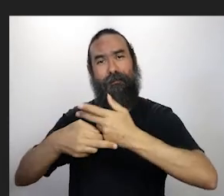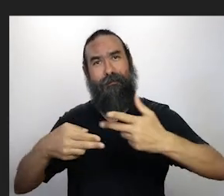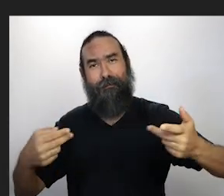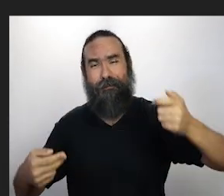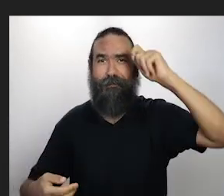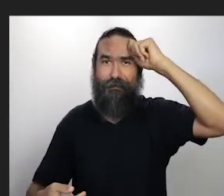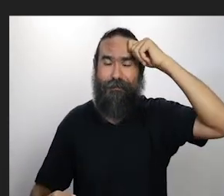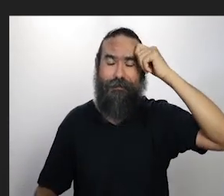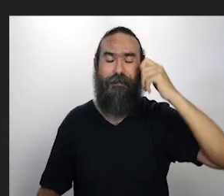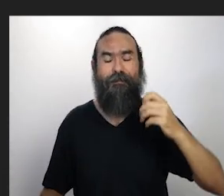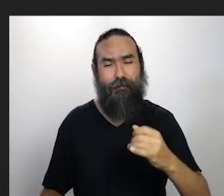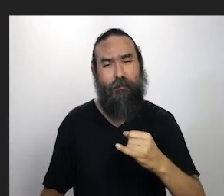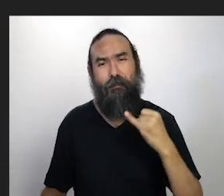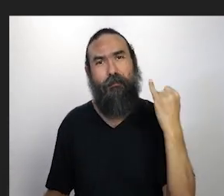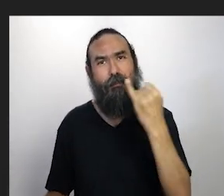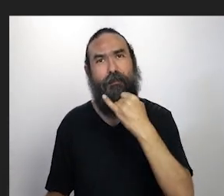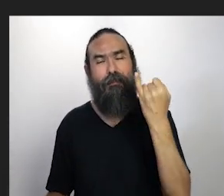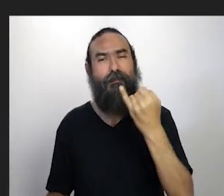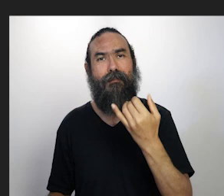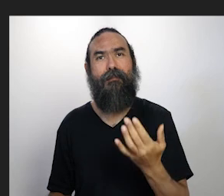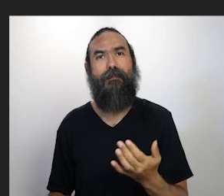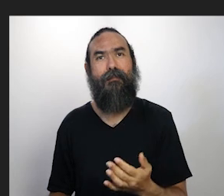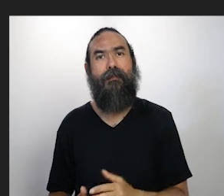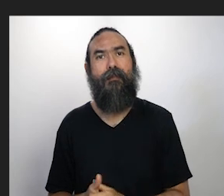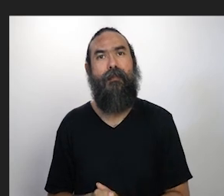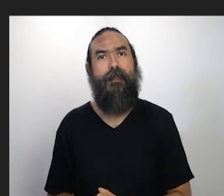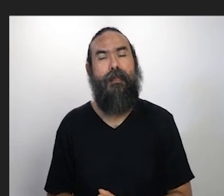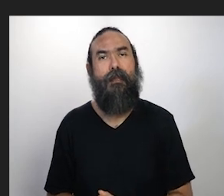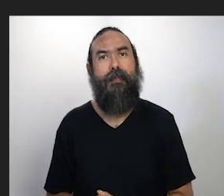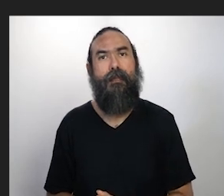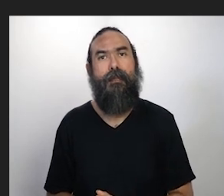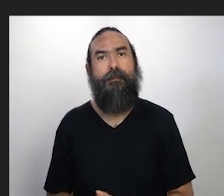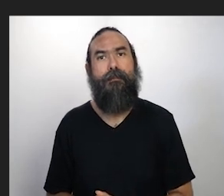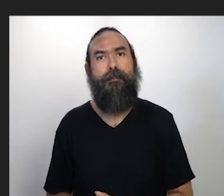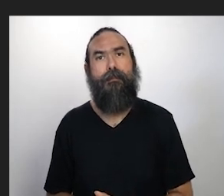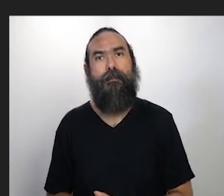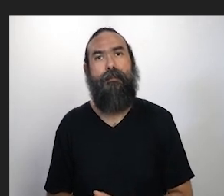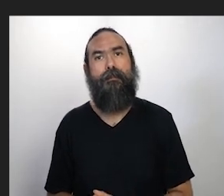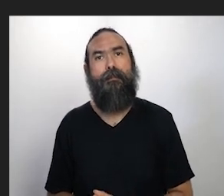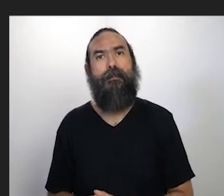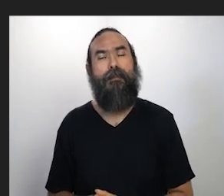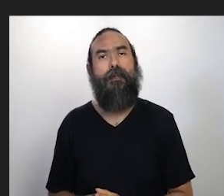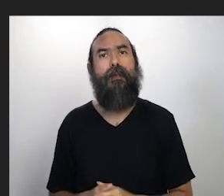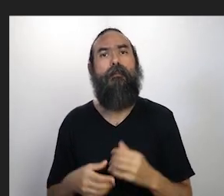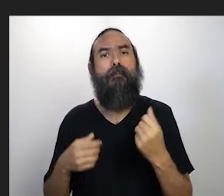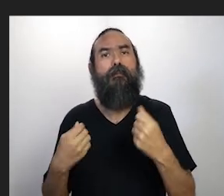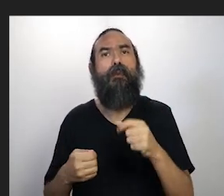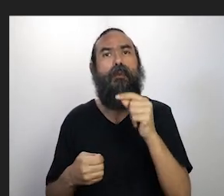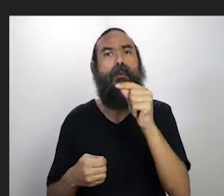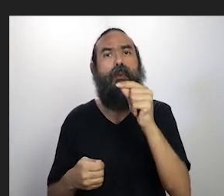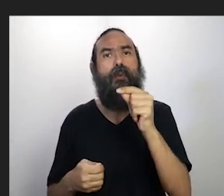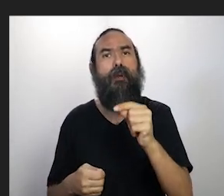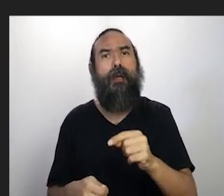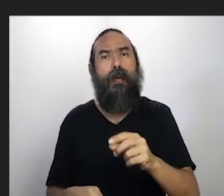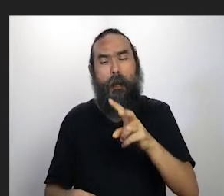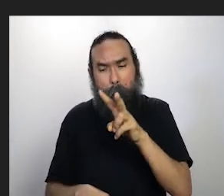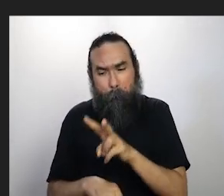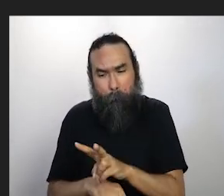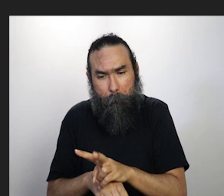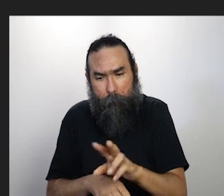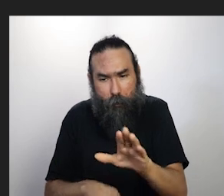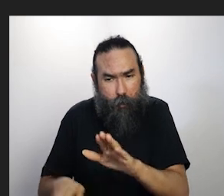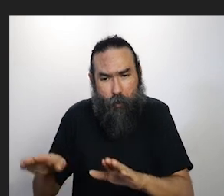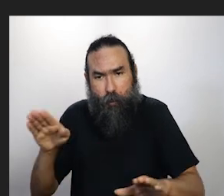que, enfim, é uma questão que não tem, é indiscutível, né, pensando na importância da preservação, principalmente